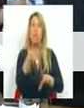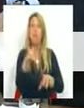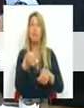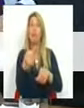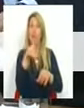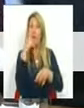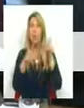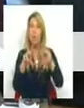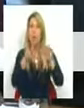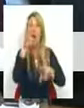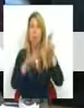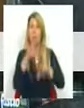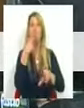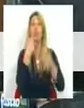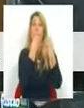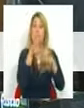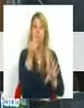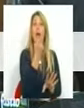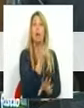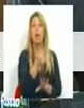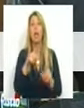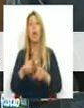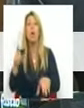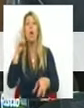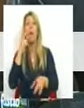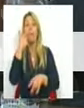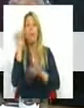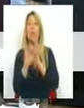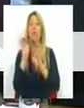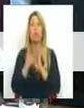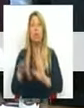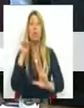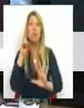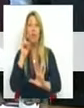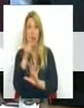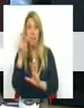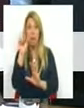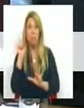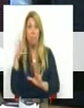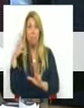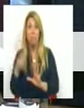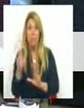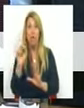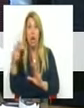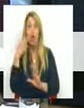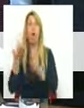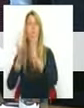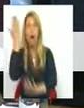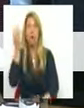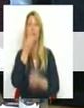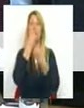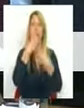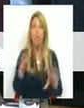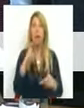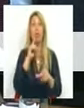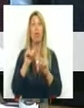acionistas, cito novamente, depositantes salvaguardados, mesmo acima dos 100 mil euros, cito novamente, está em estudo recorrer à Caixa de Depósitos, cito